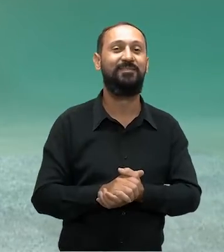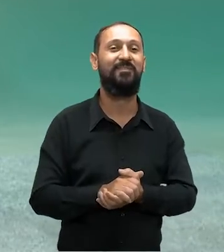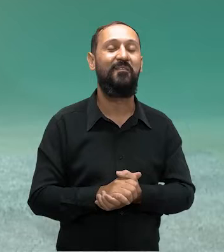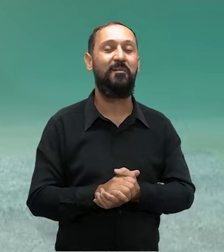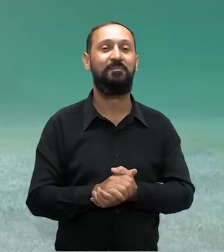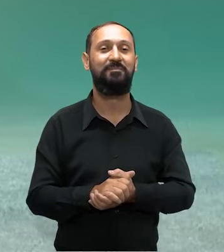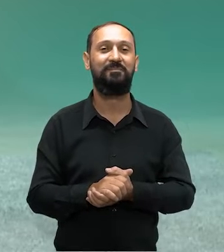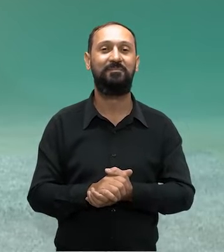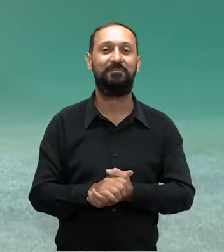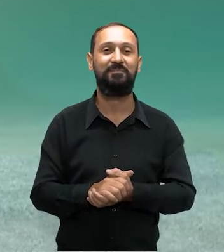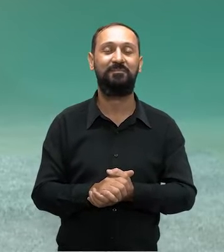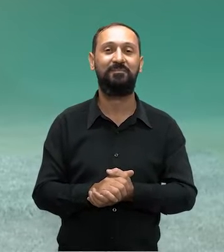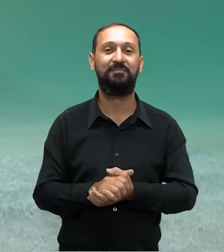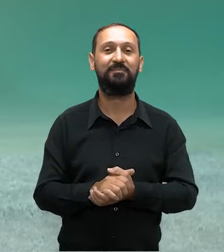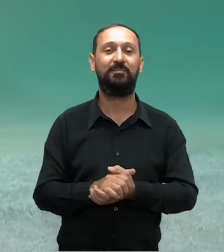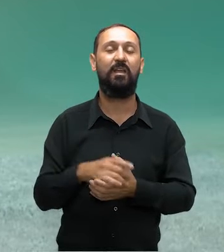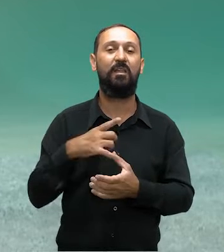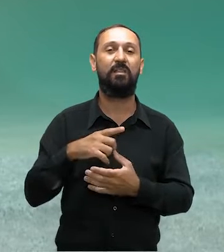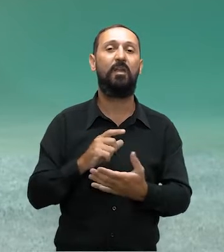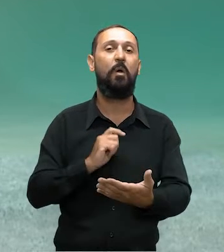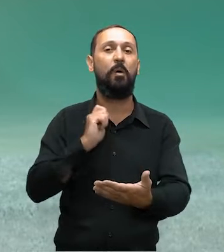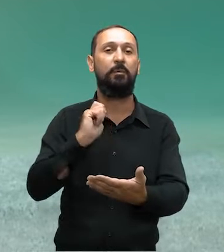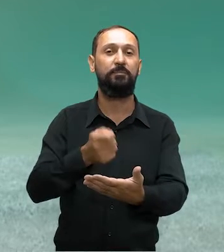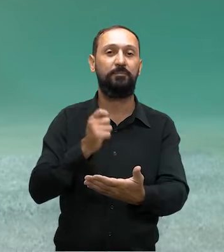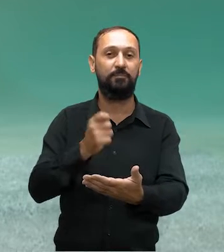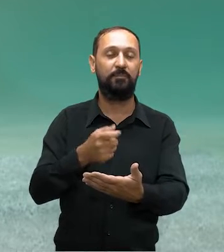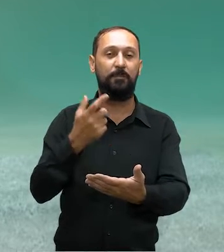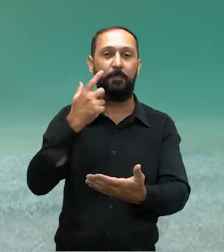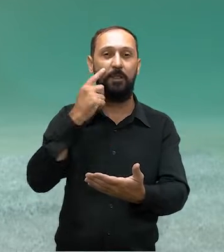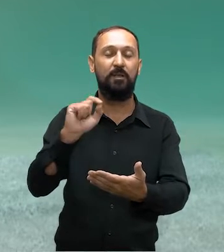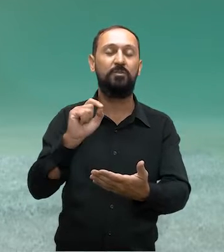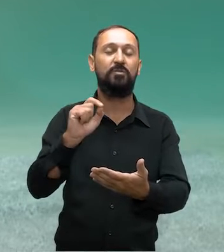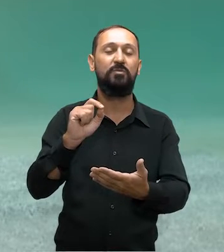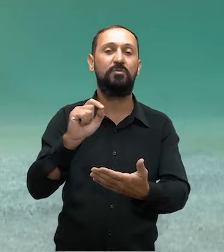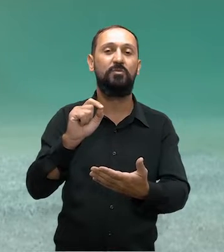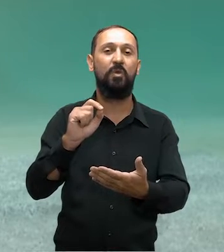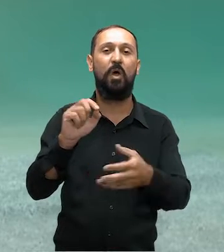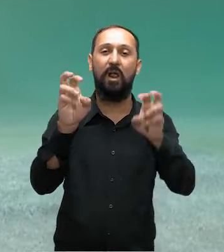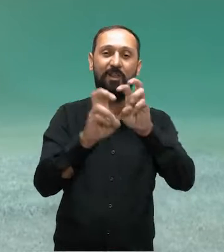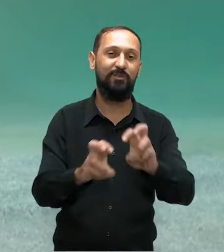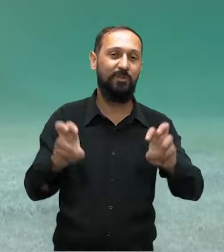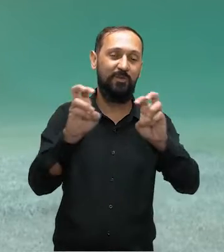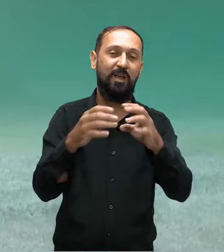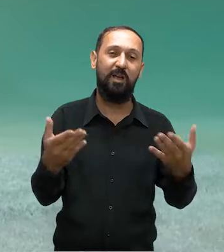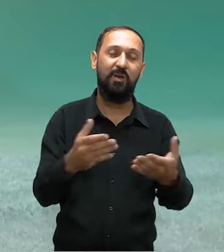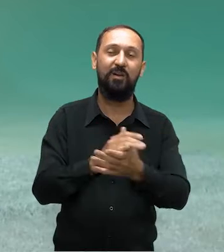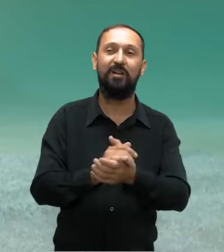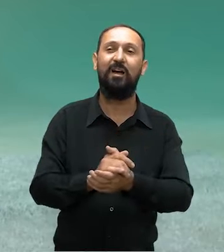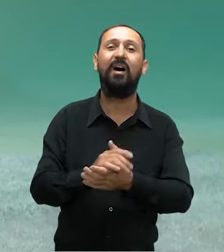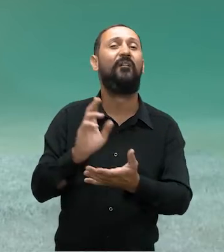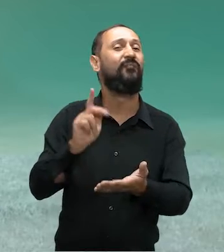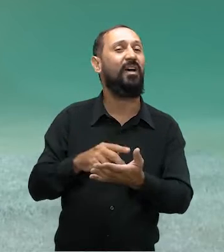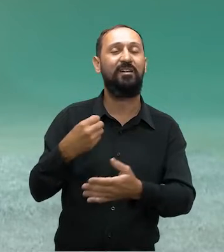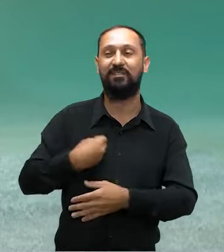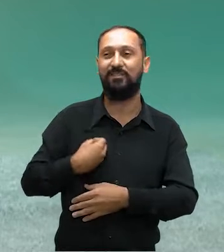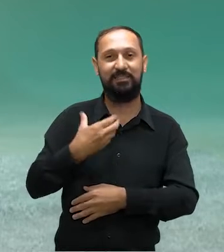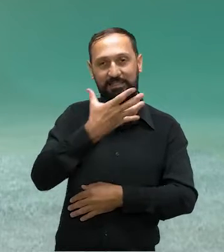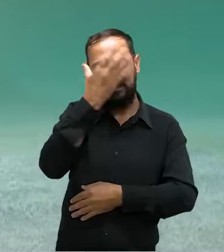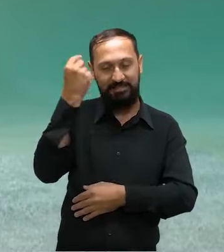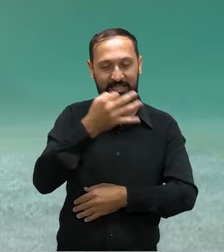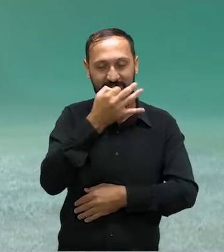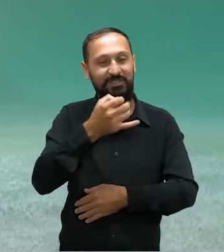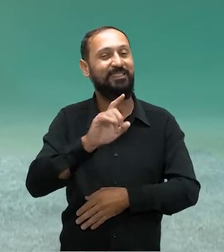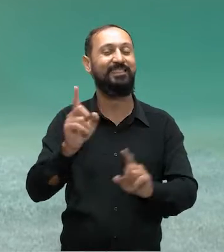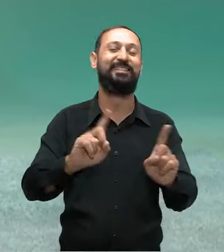dica aí. Fica uma boa dica. Apesar que o leilão é só agora pregão, né? É pregão eletrônico.